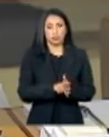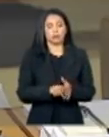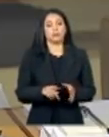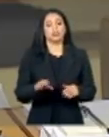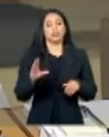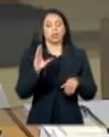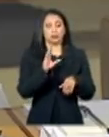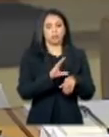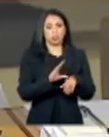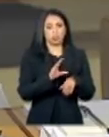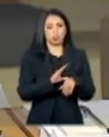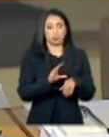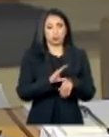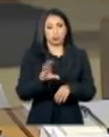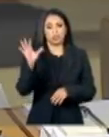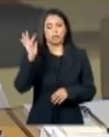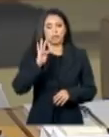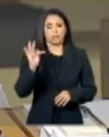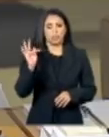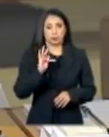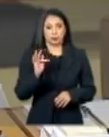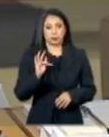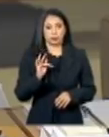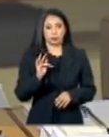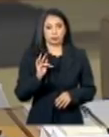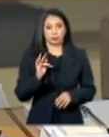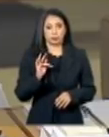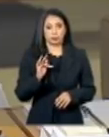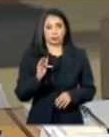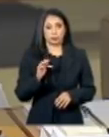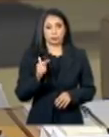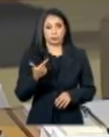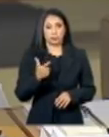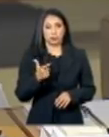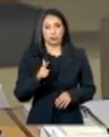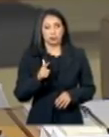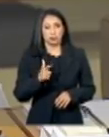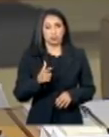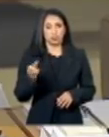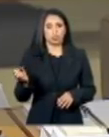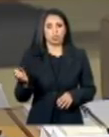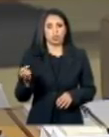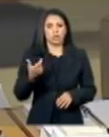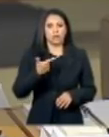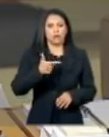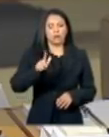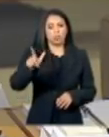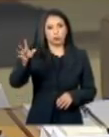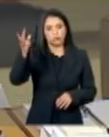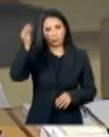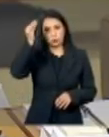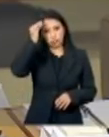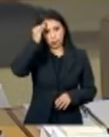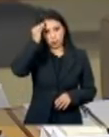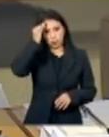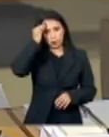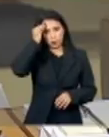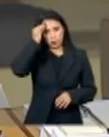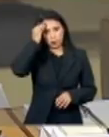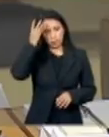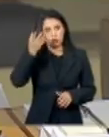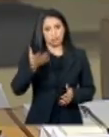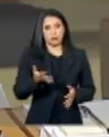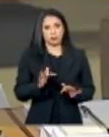federal nem o próprio se ter nova interpretação de dispositivo